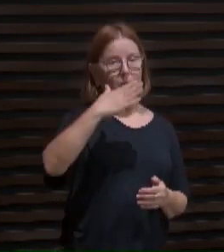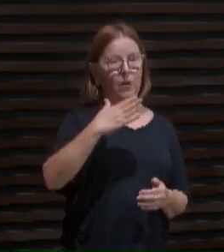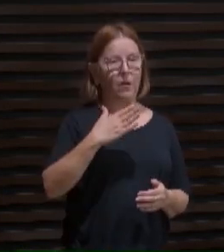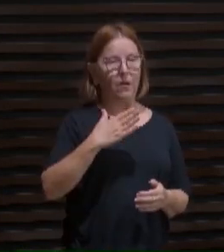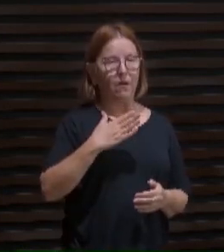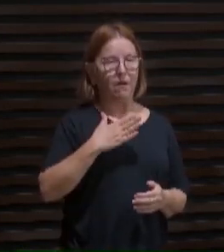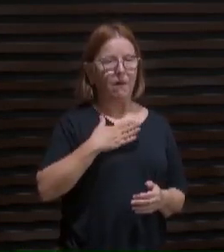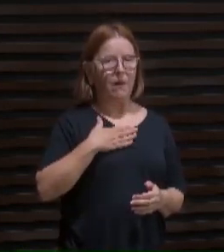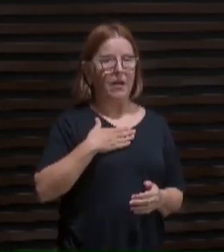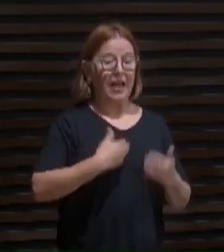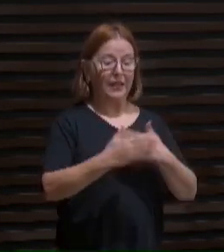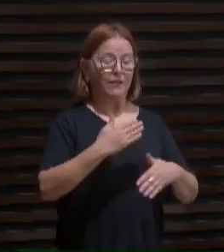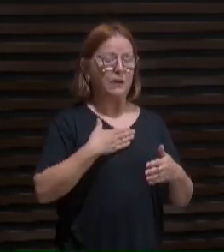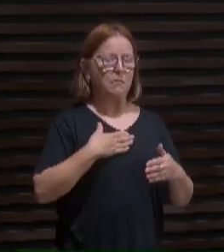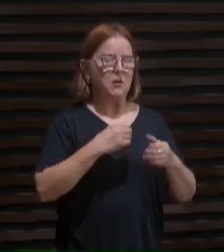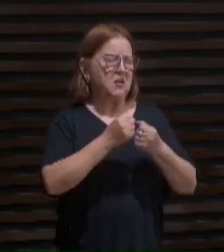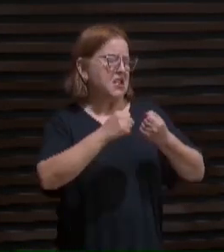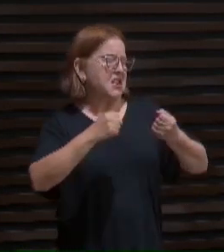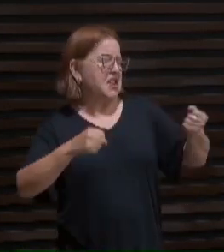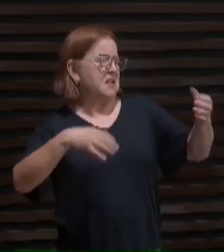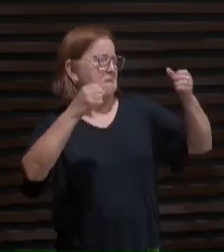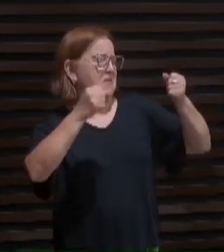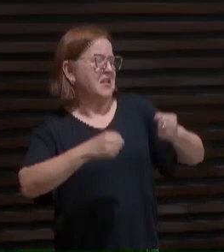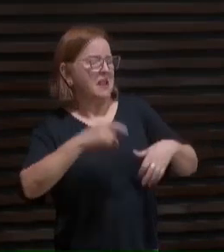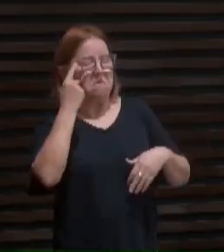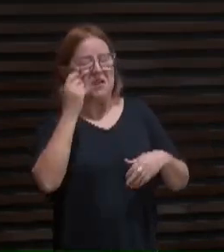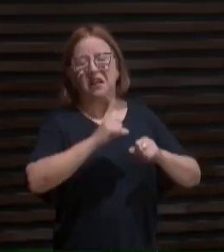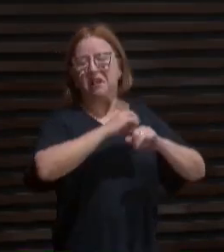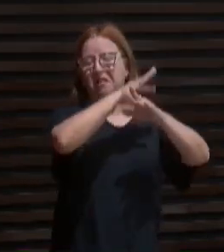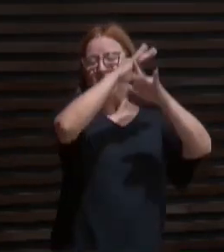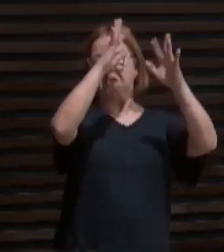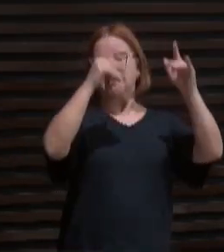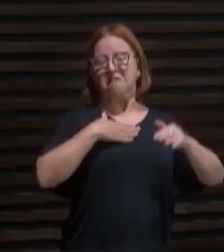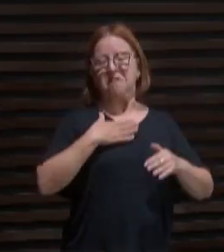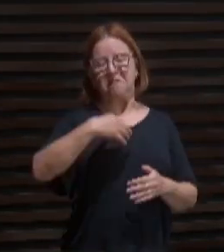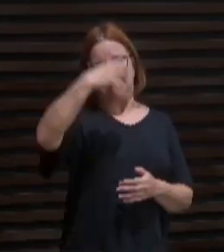grandioso poder e para a glória da minha majestade?